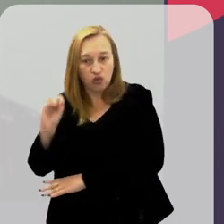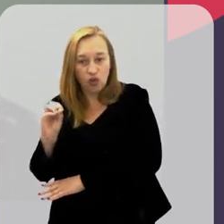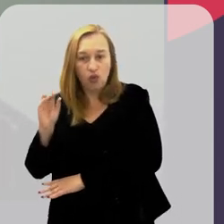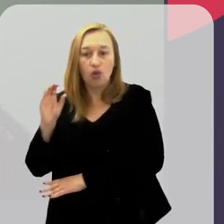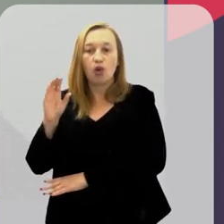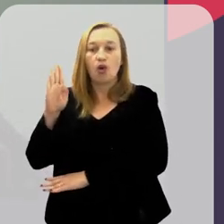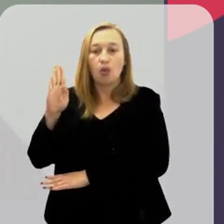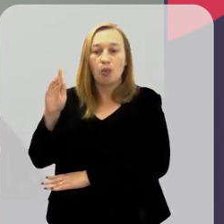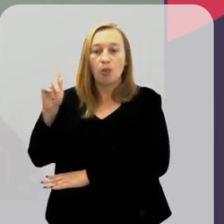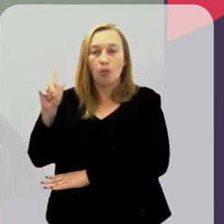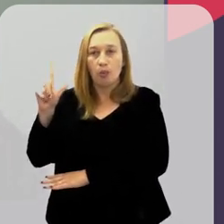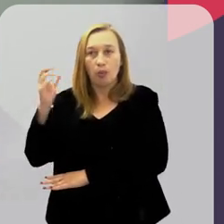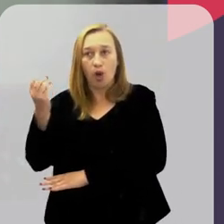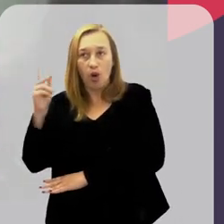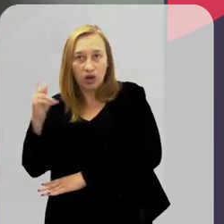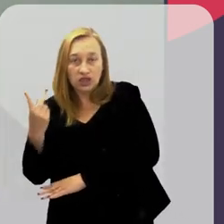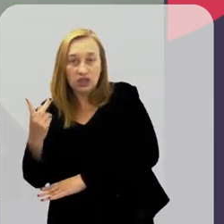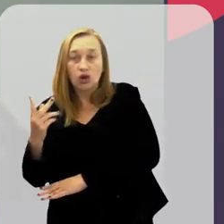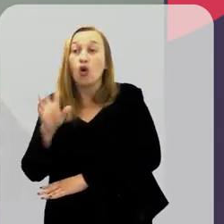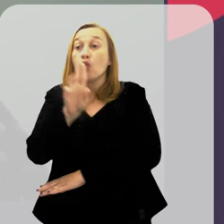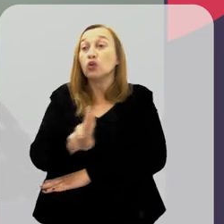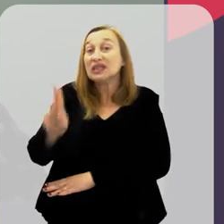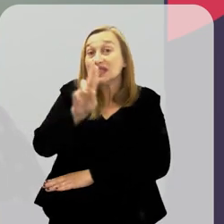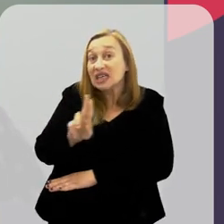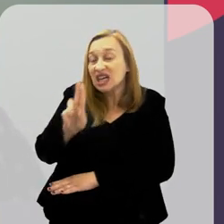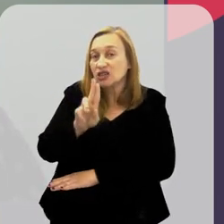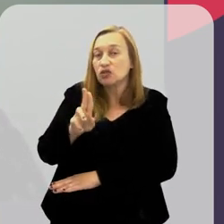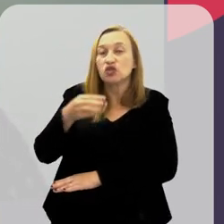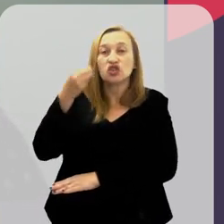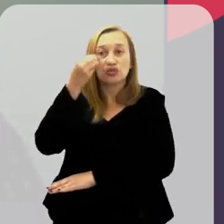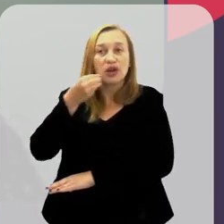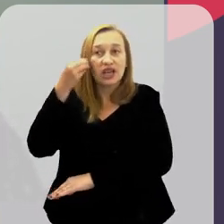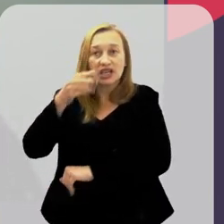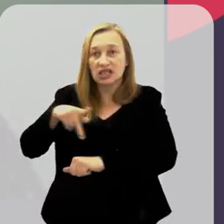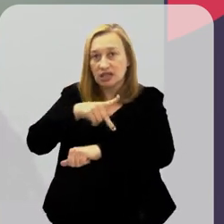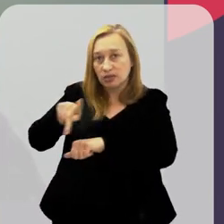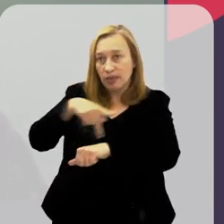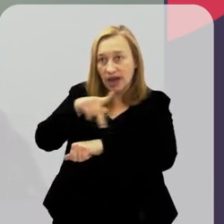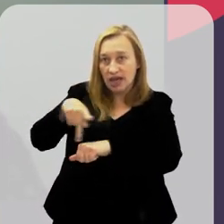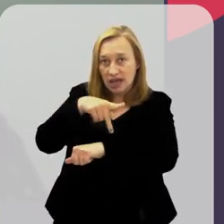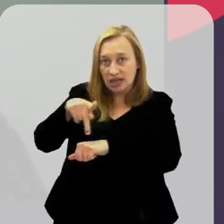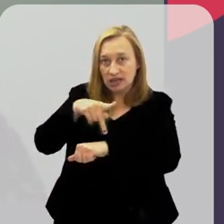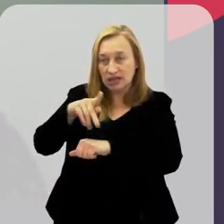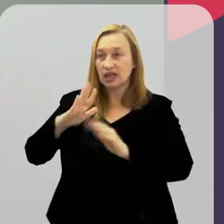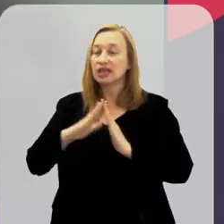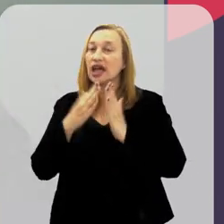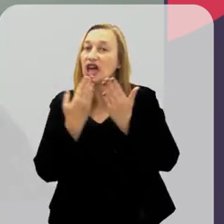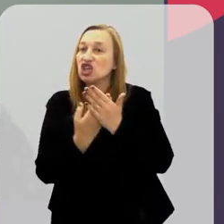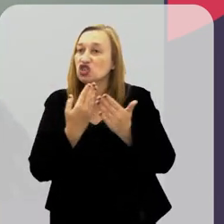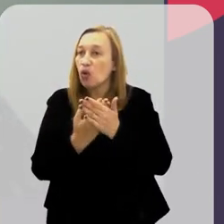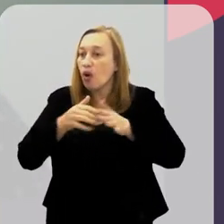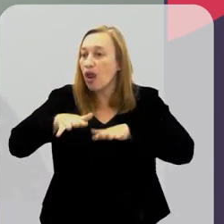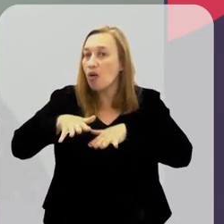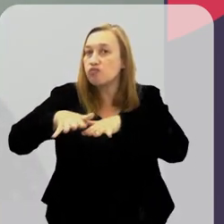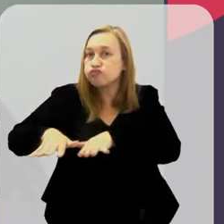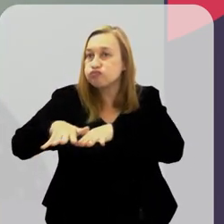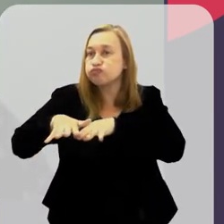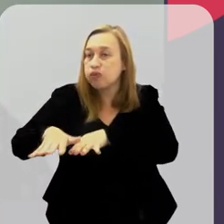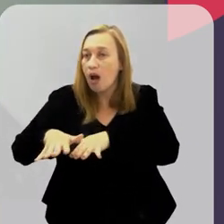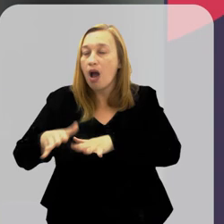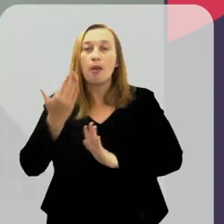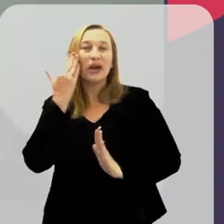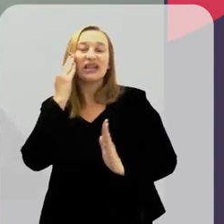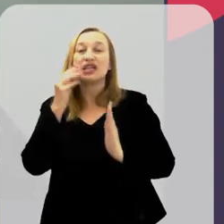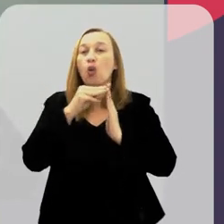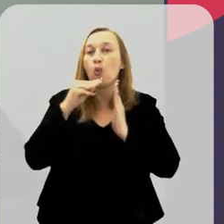do Reino Unido, eu procurei trazer as metodologias brasileiras, né, para entender o